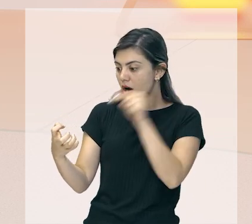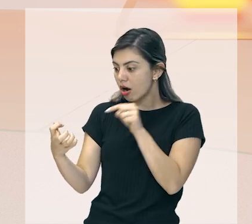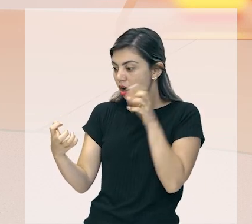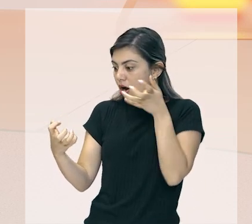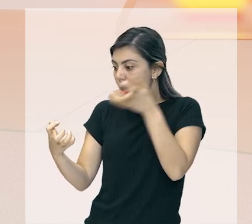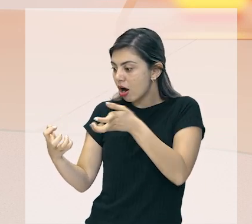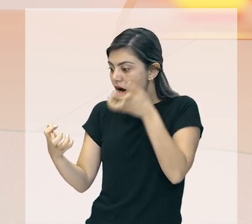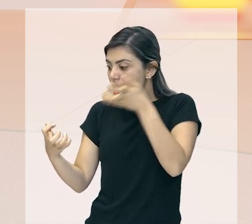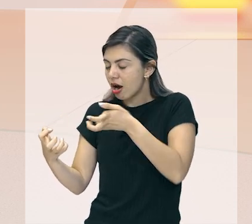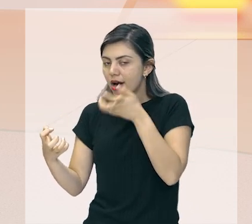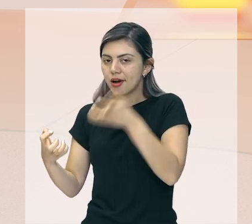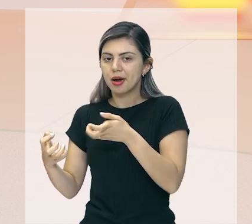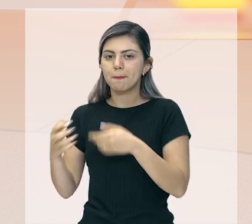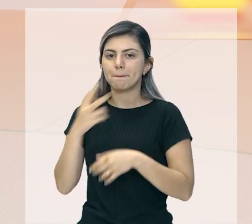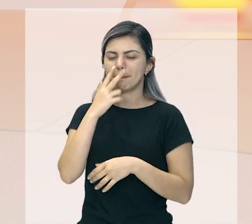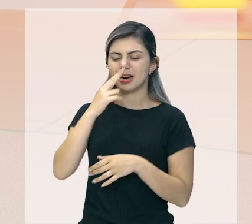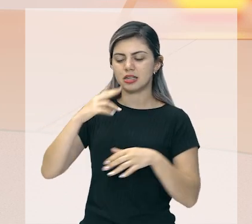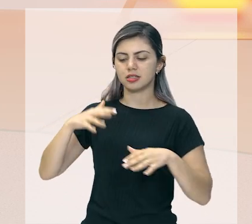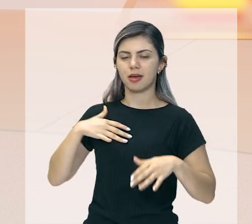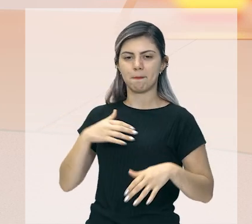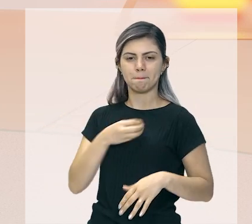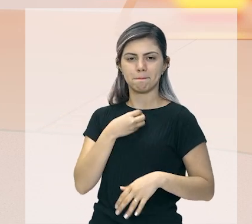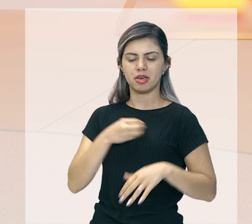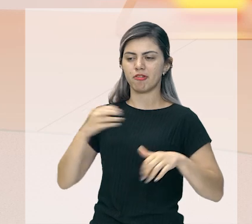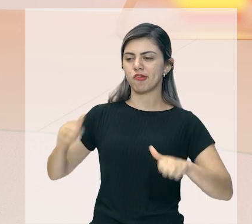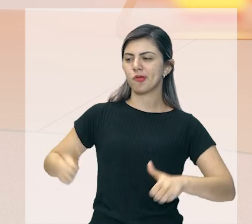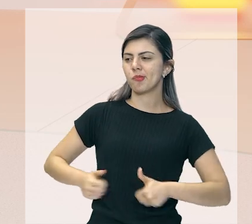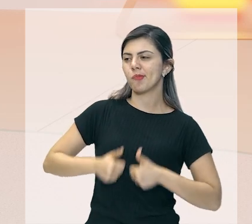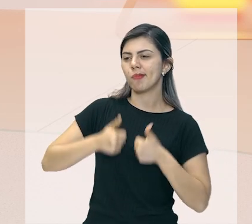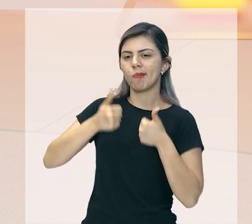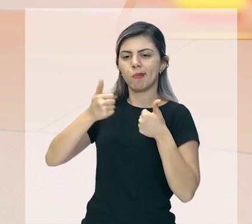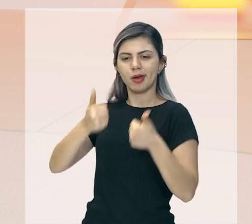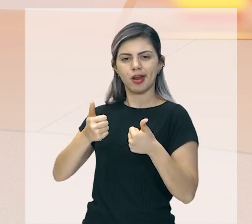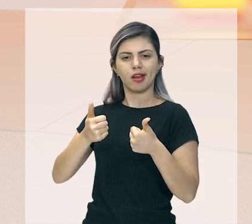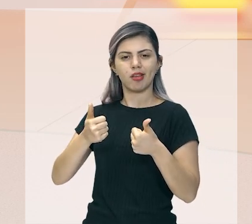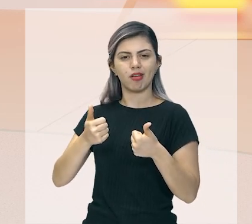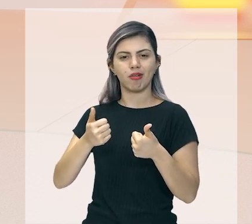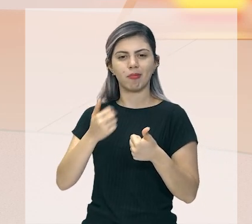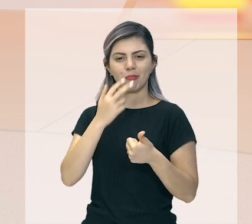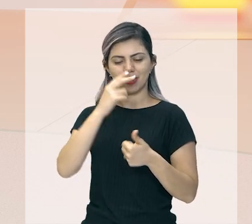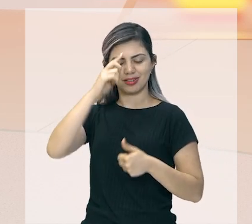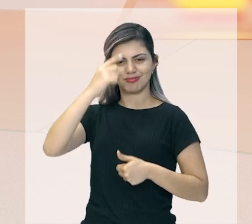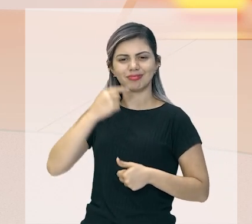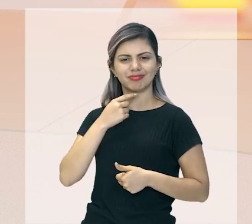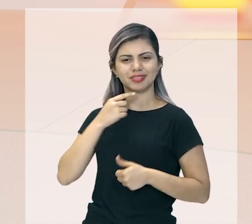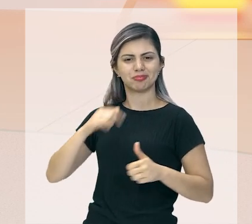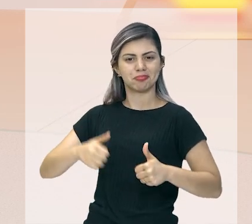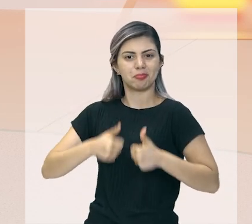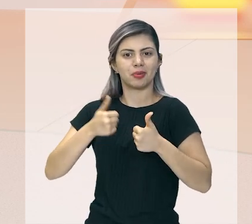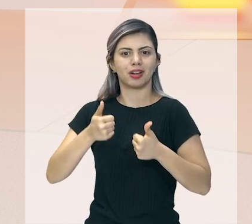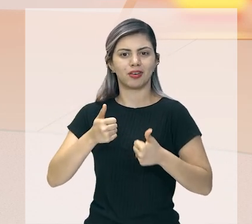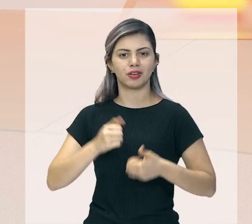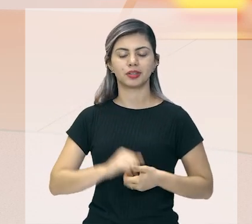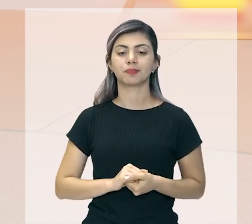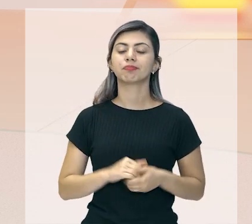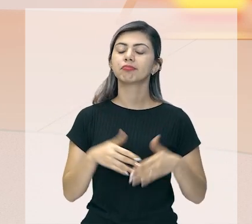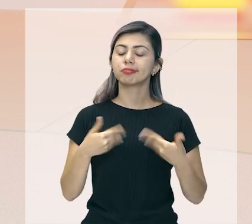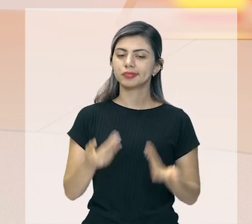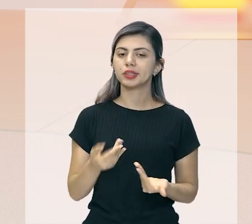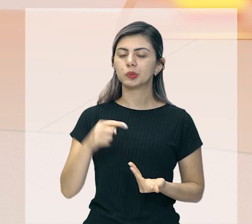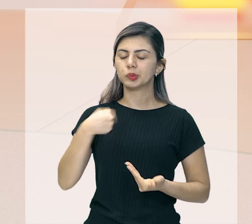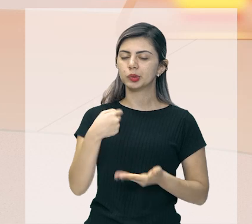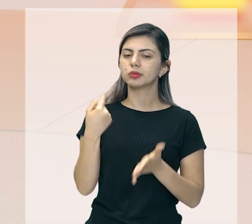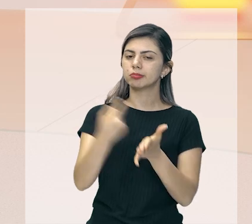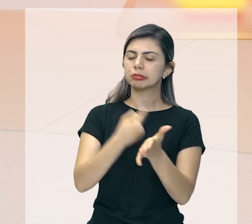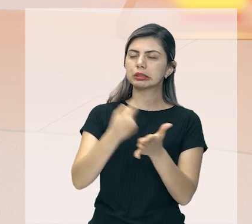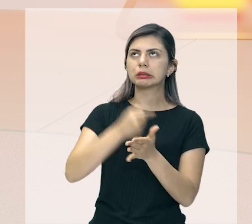que vá melhorar ali a nossa percepção do mundo, sei lá, a nossa identidade aí no mundo, enfim. E aí esse tipo de questionamento é